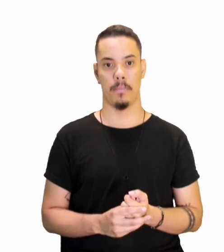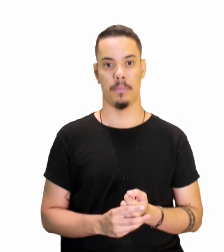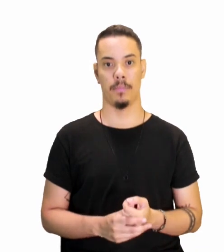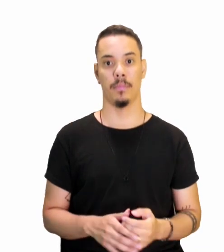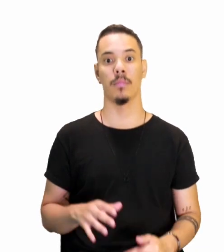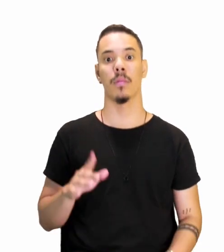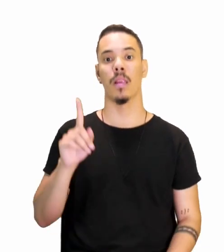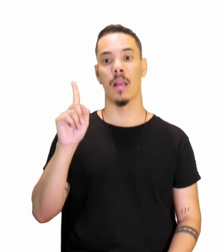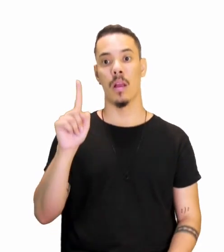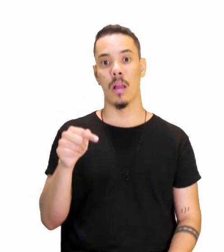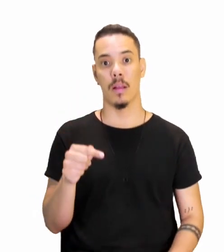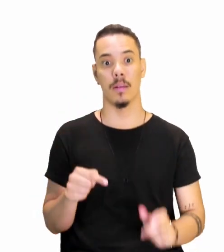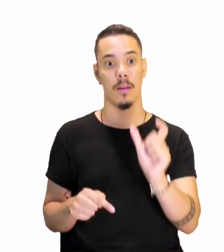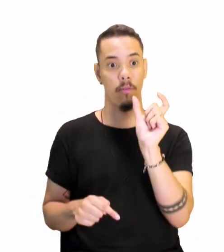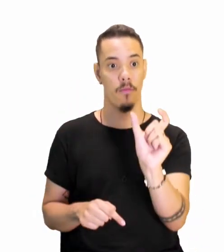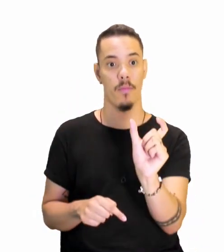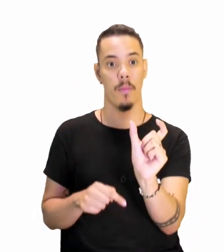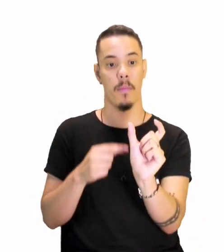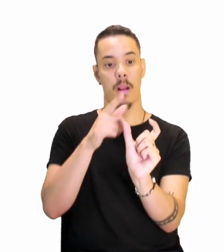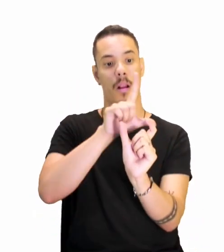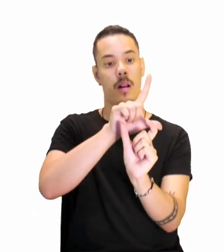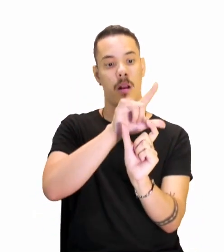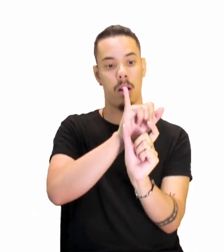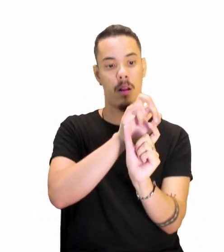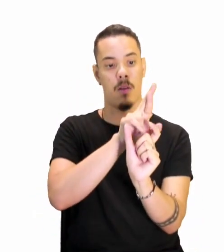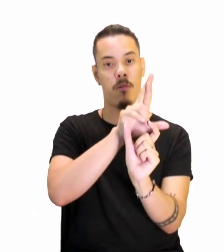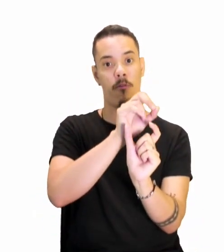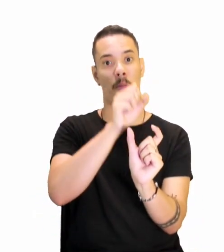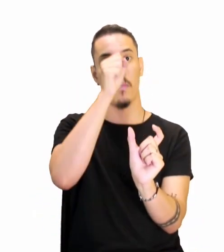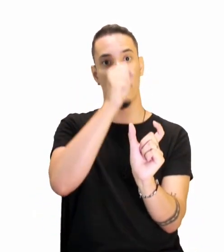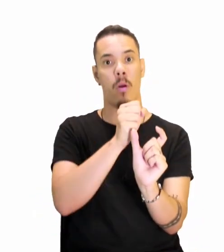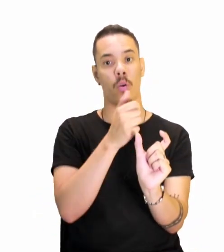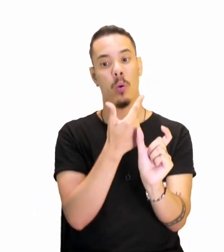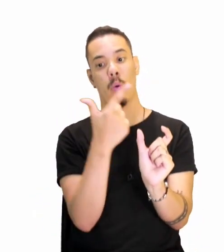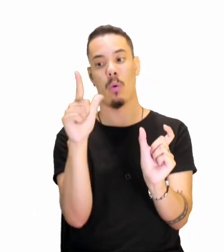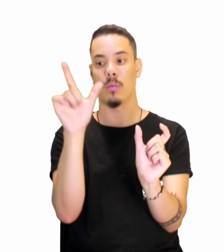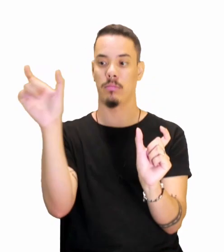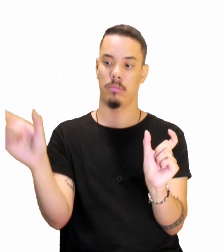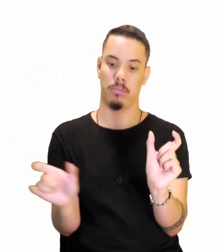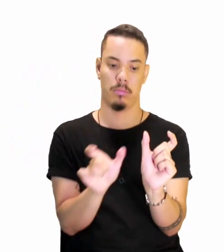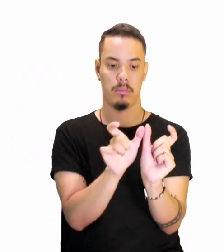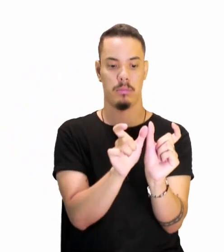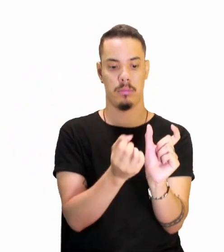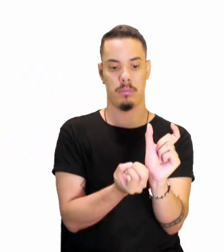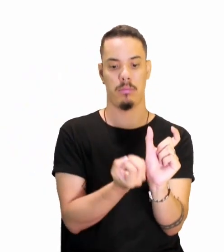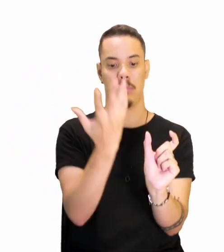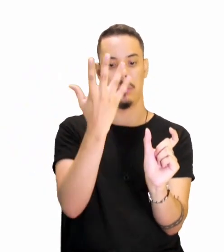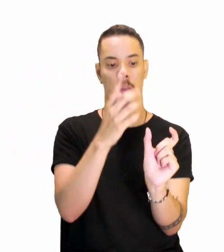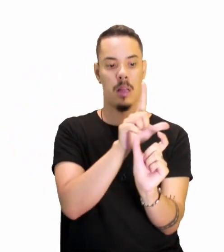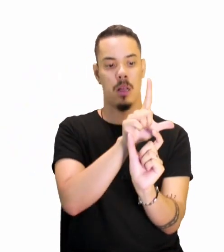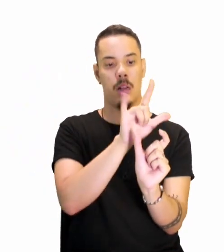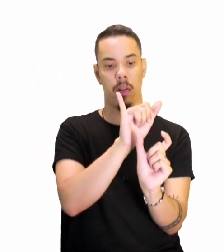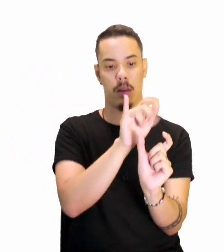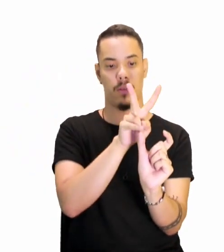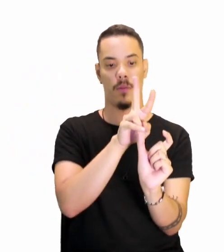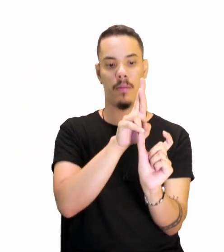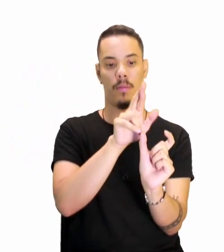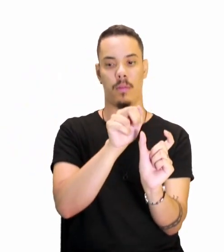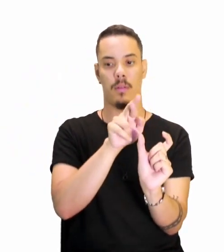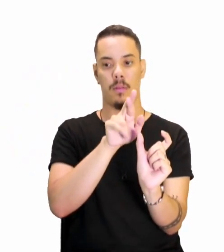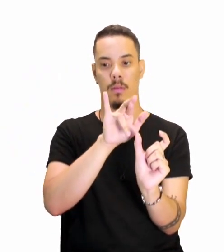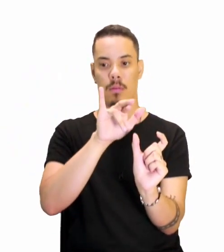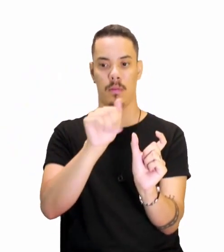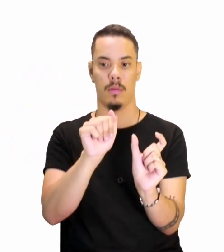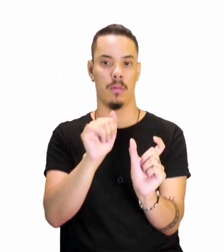formadores de outros substantivos. Também serão formadores